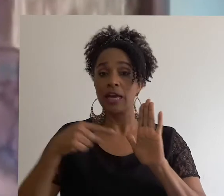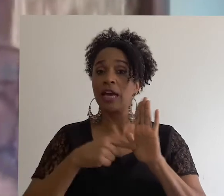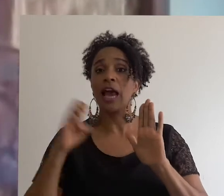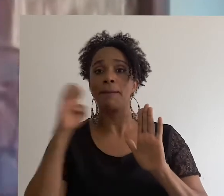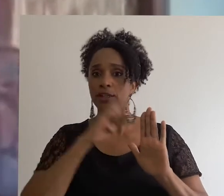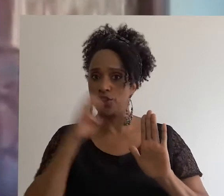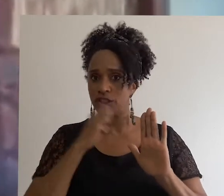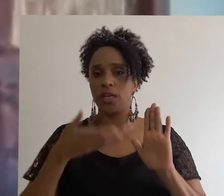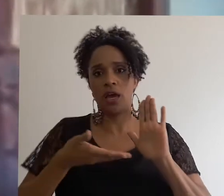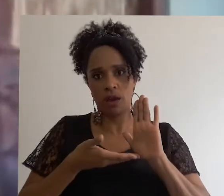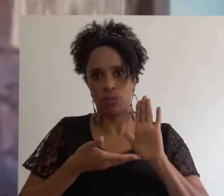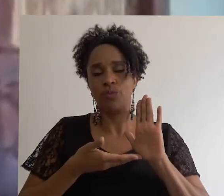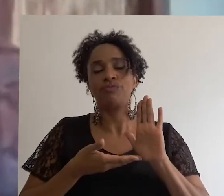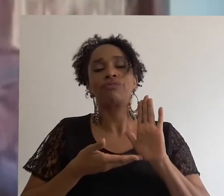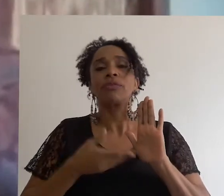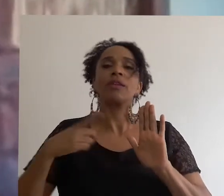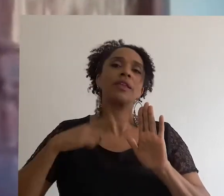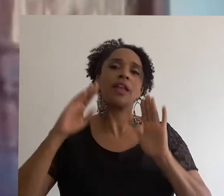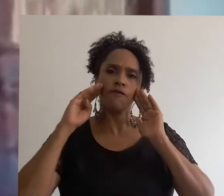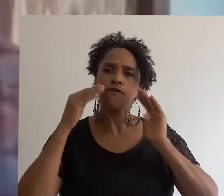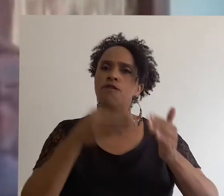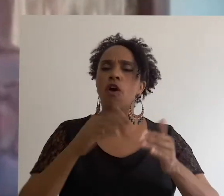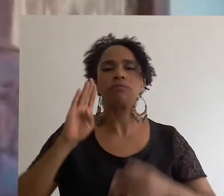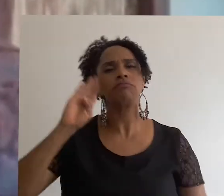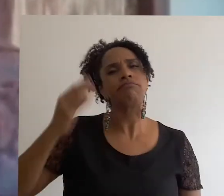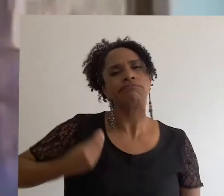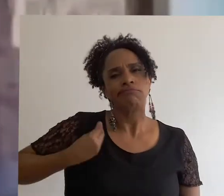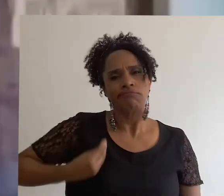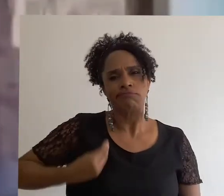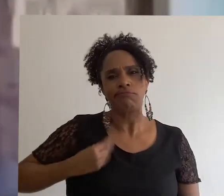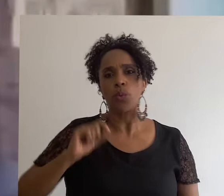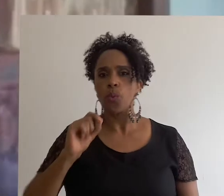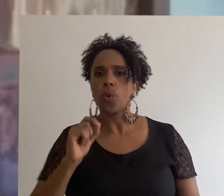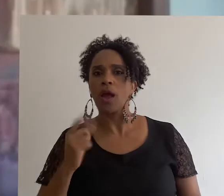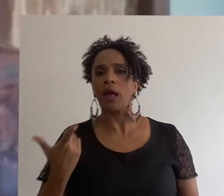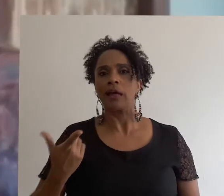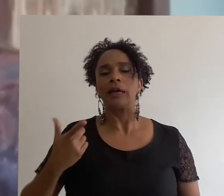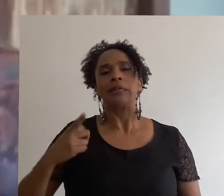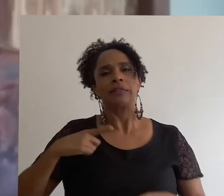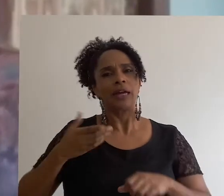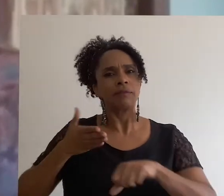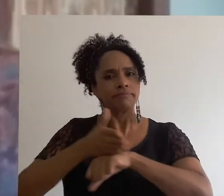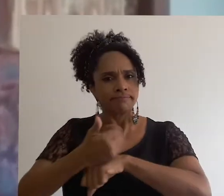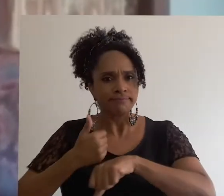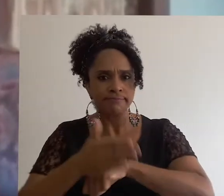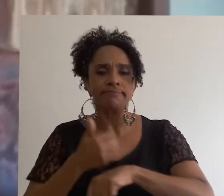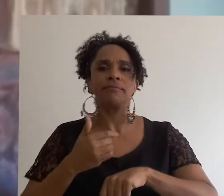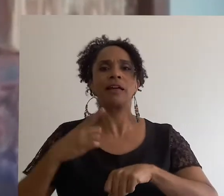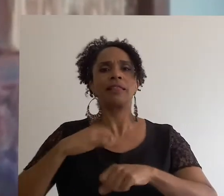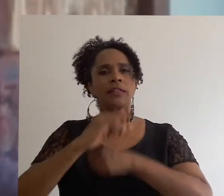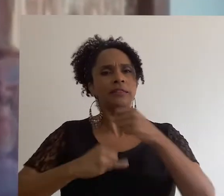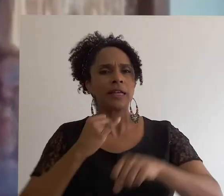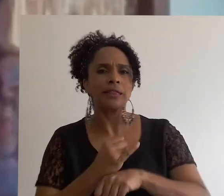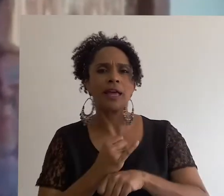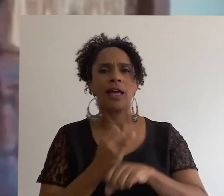pandemia, nós tivemos aí o foco muito presente nas condições de acesso e conectividade dos estudantes e